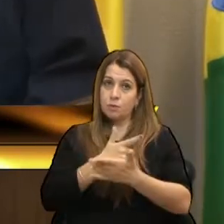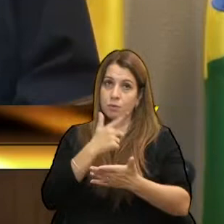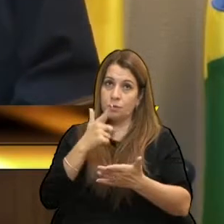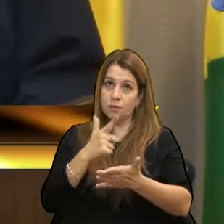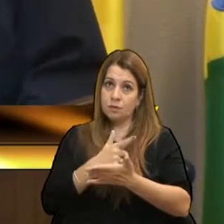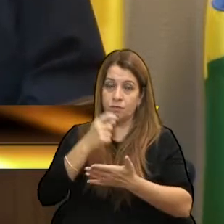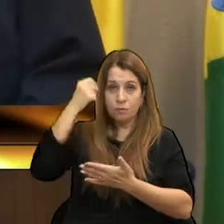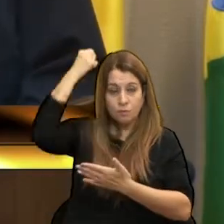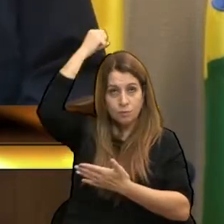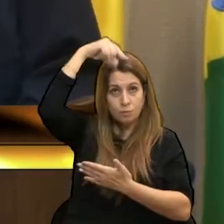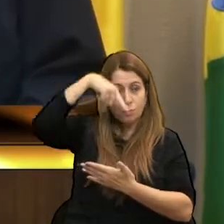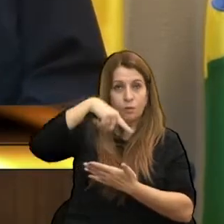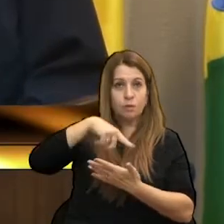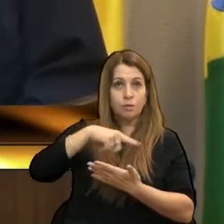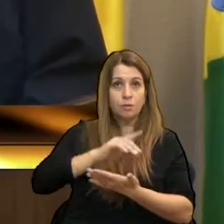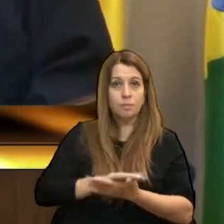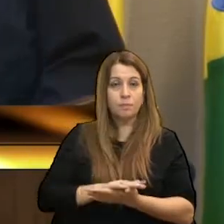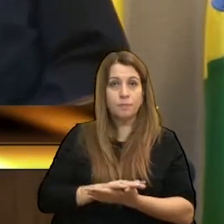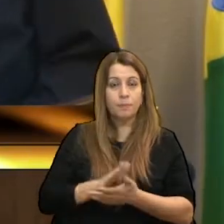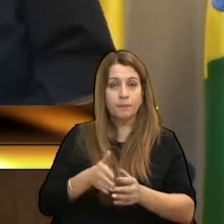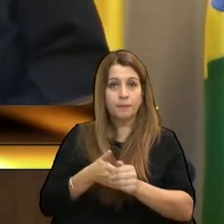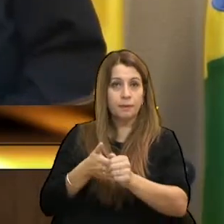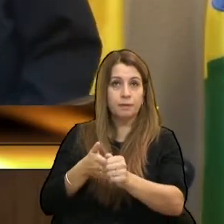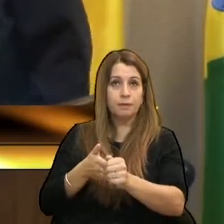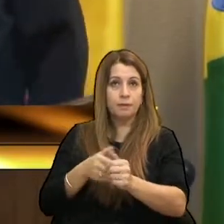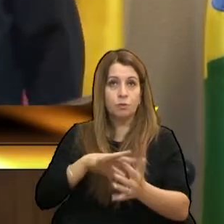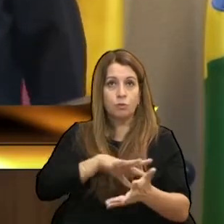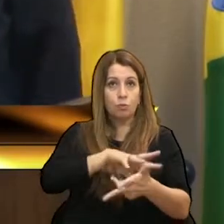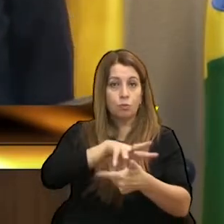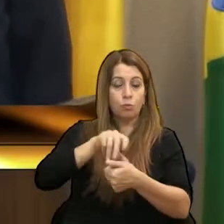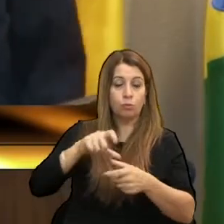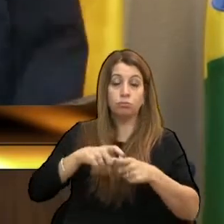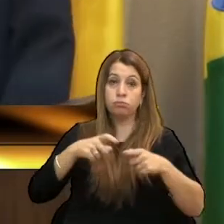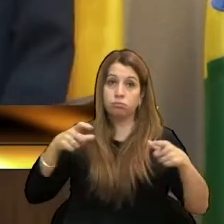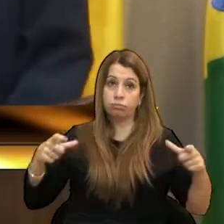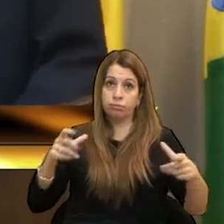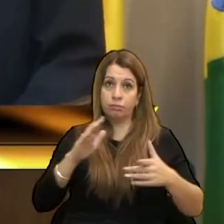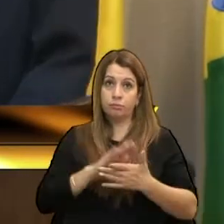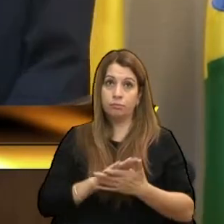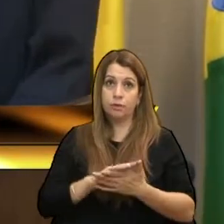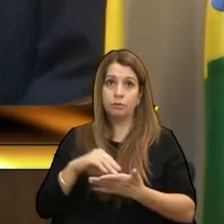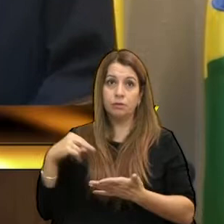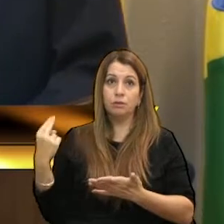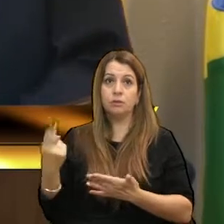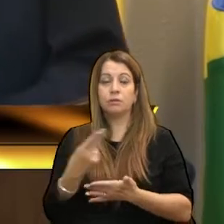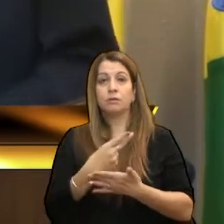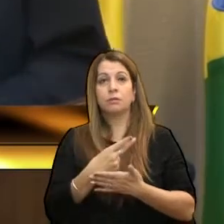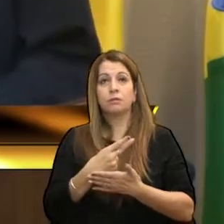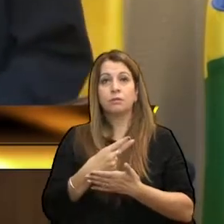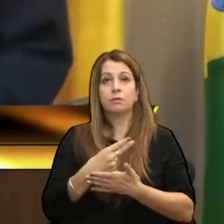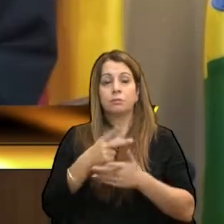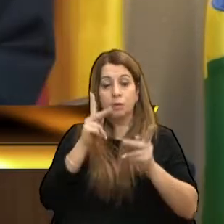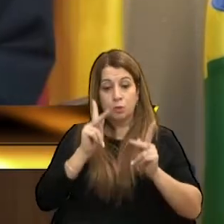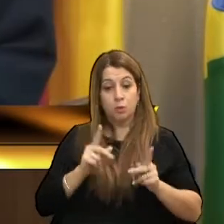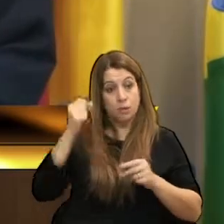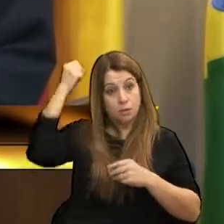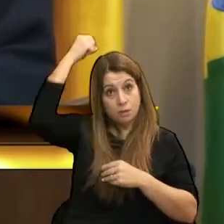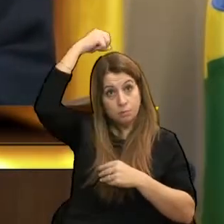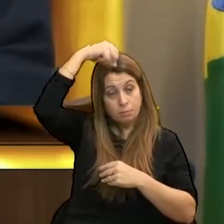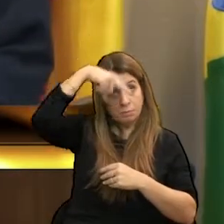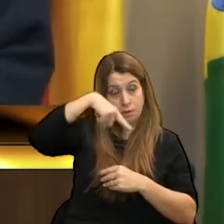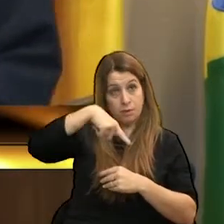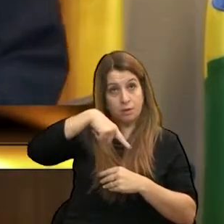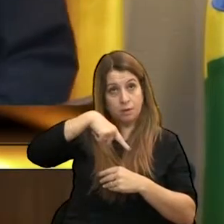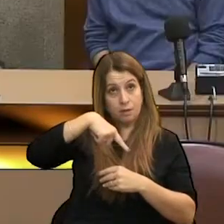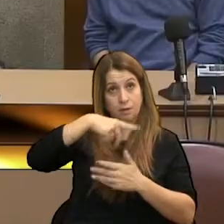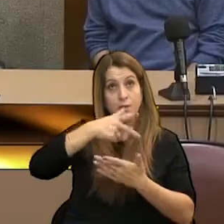Espíritos acerca da orientação do mundo maior. Para nós espíritas, este é um